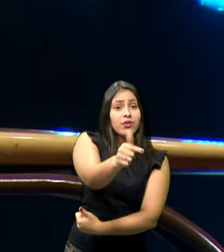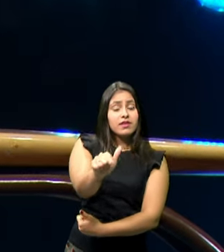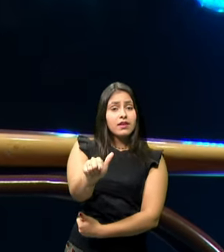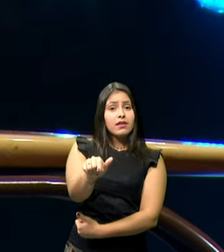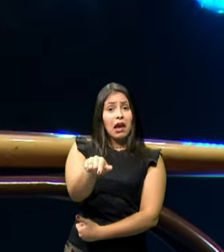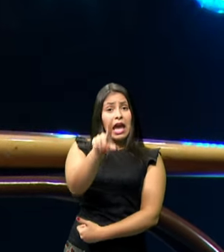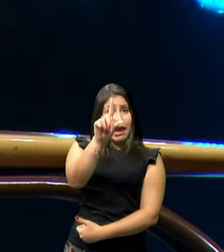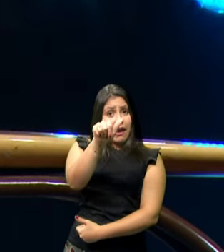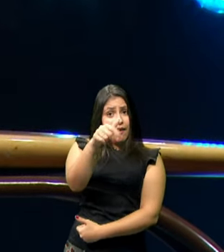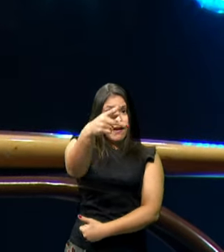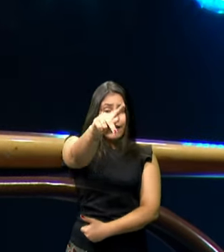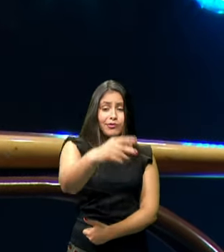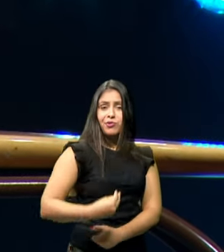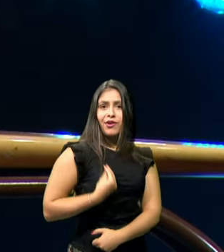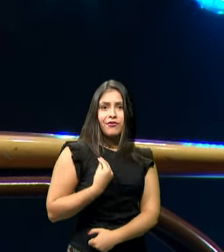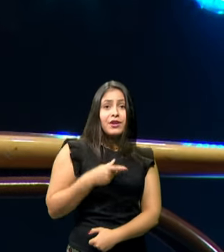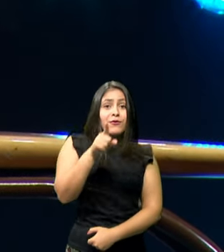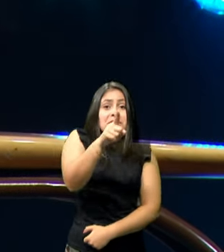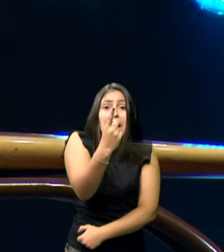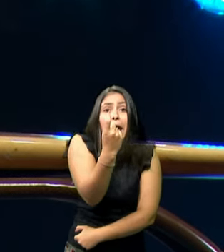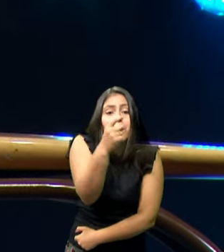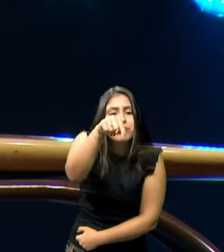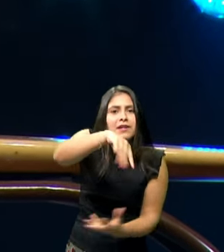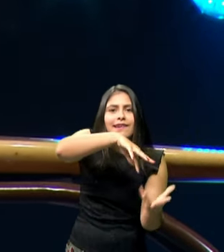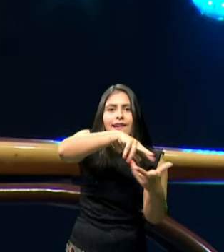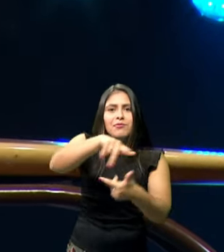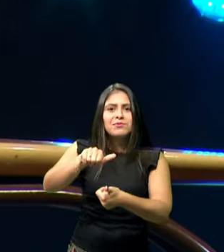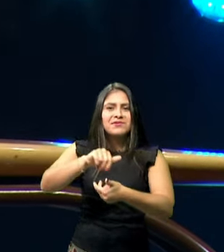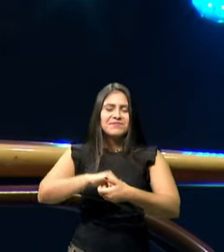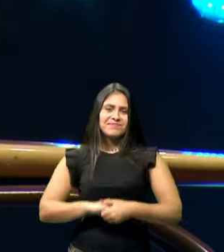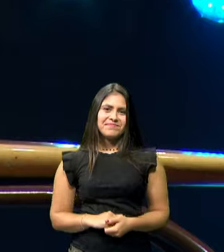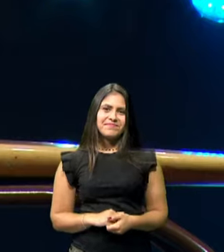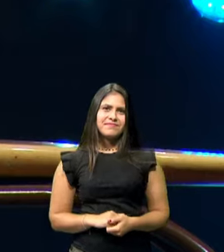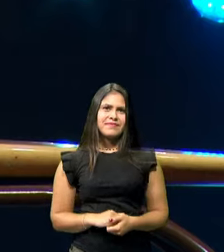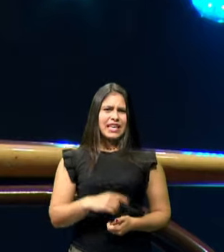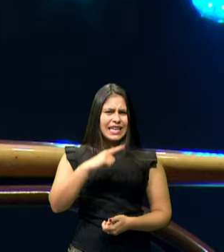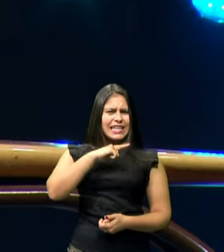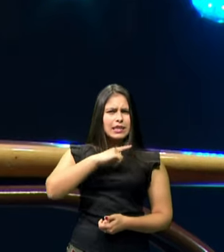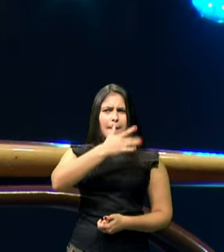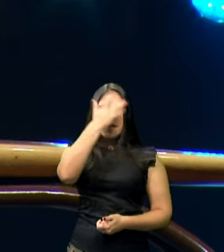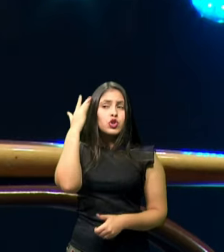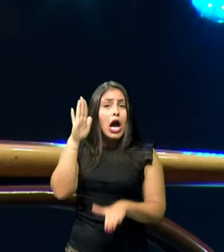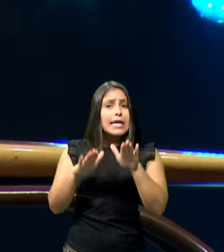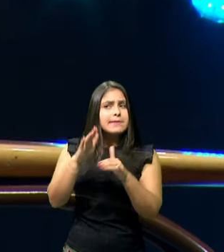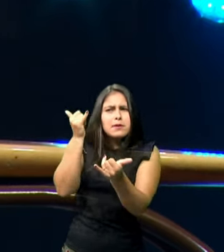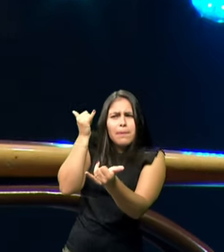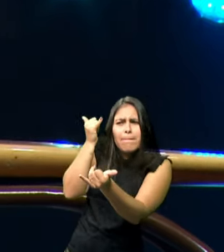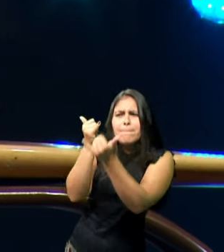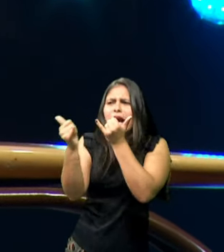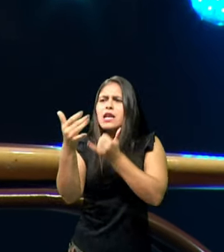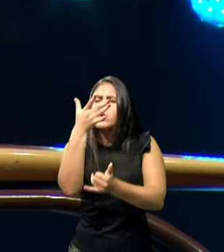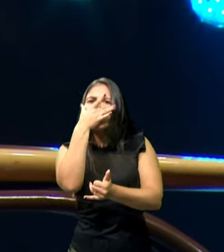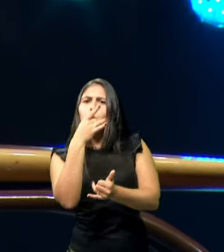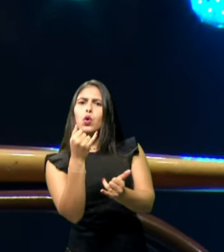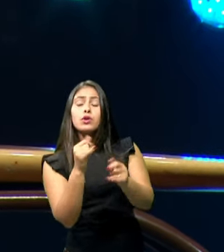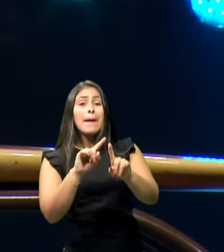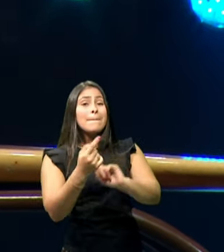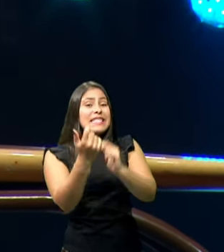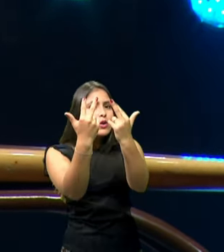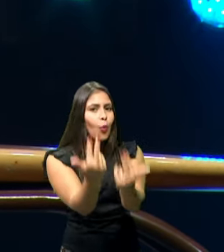você. Você é uno no planeta Terra. Tem alguém parecido com você. Igual a você,